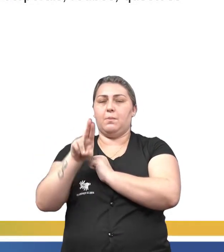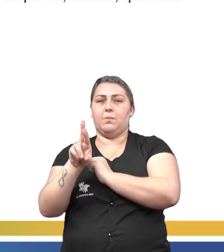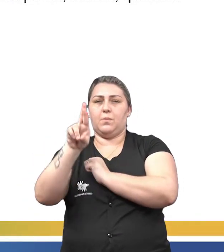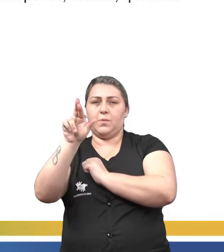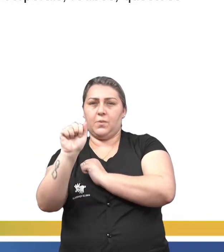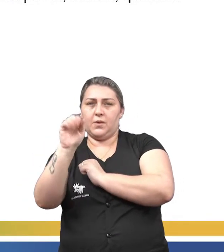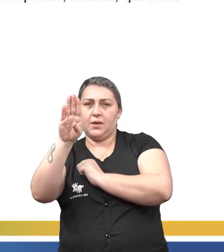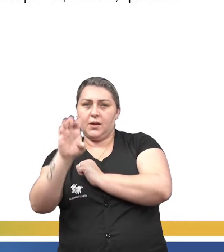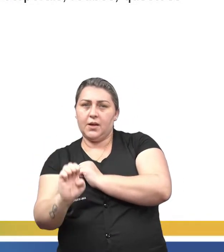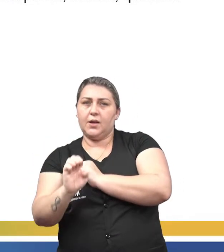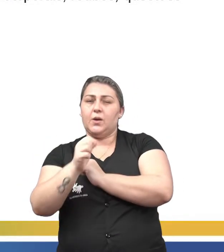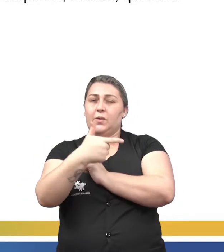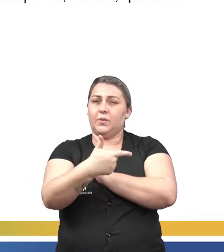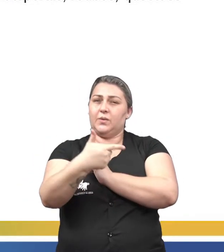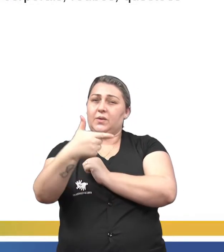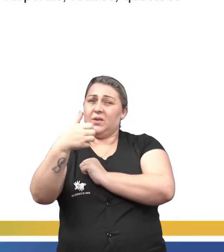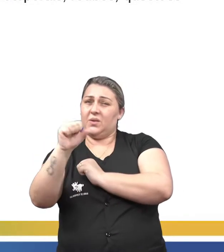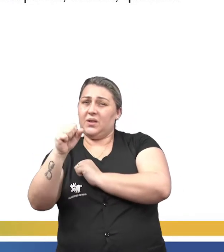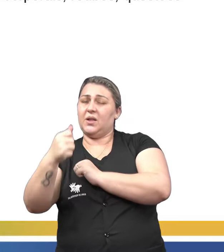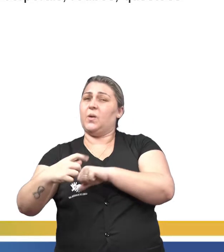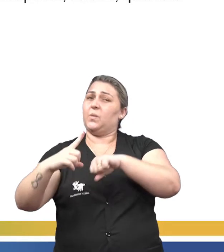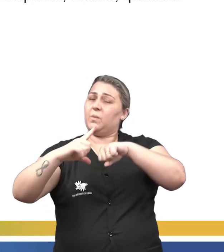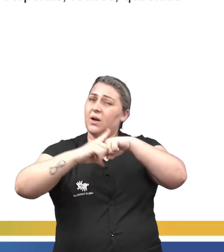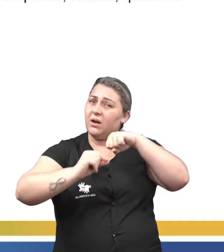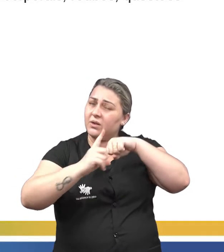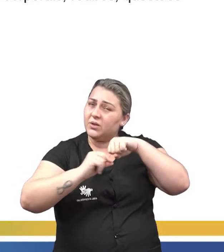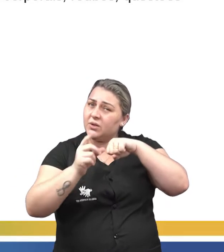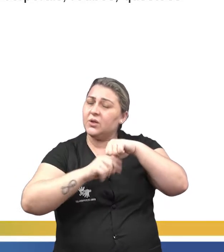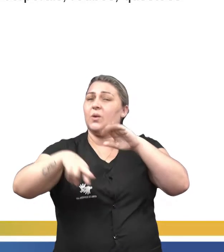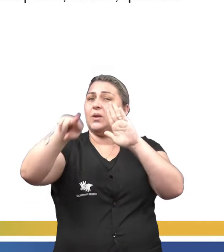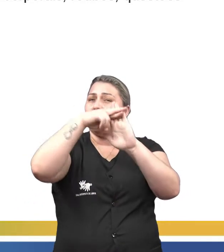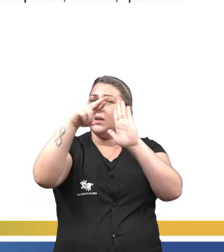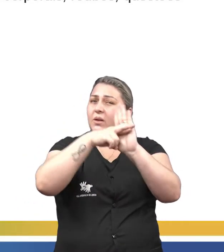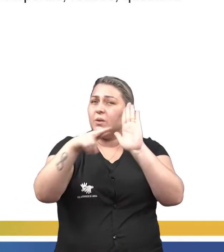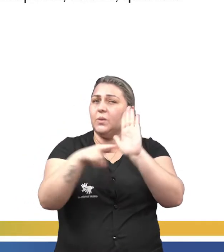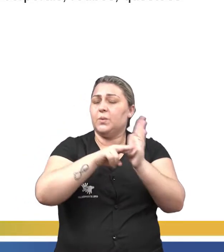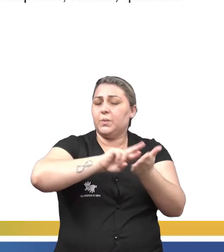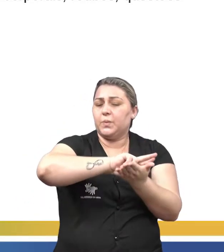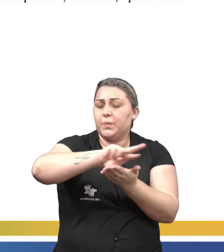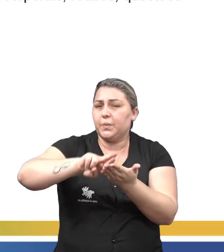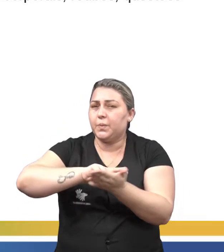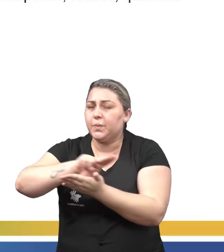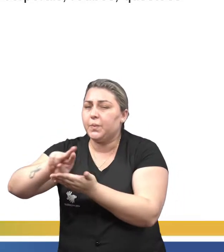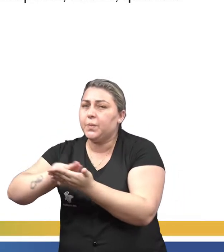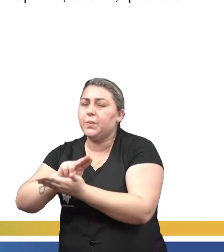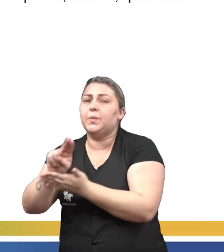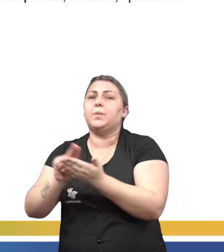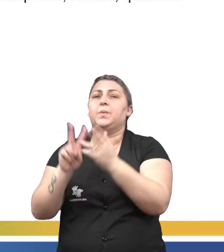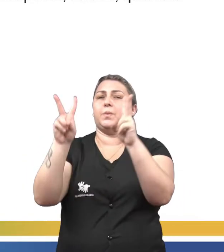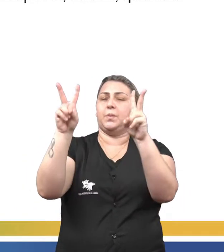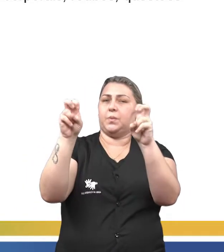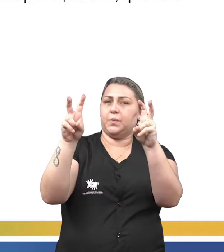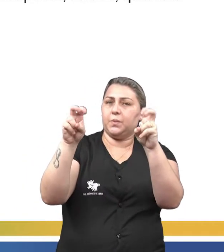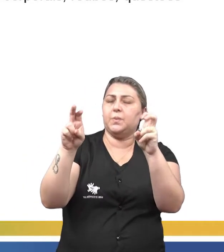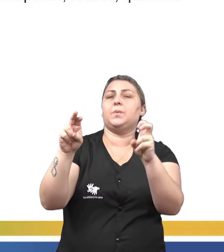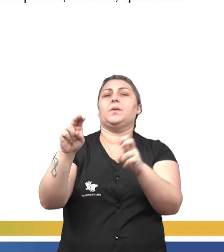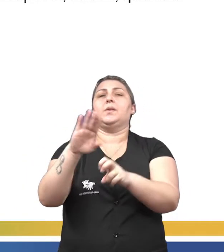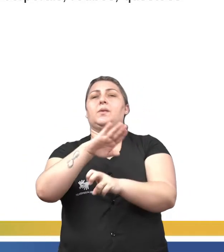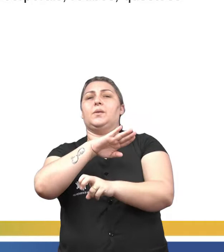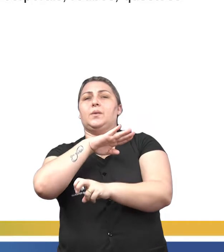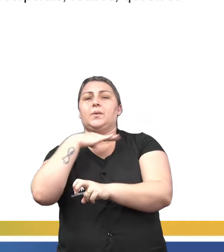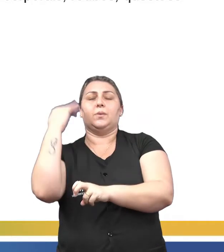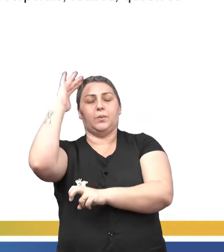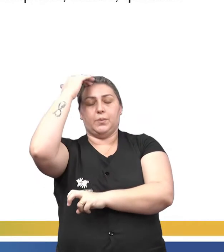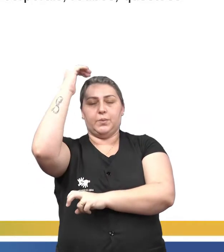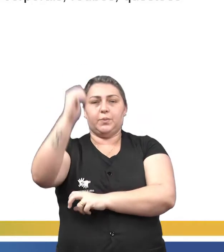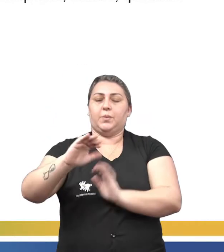seus 281 artigos normas sobre diversos temas, né? Como os homicídios, as lesões corporais, as lesões,